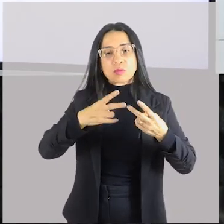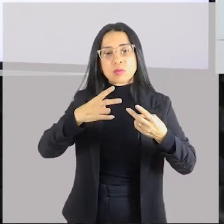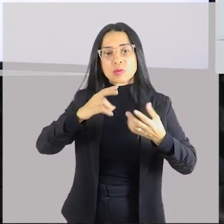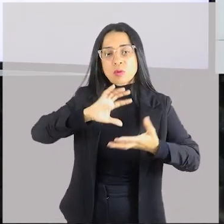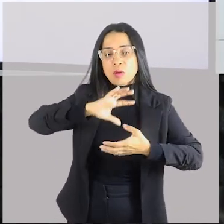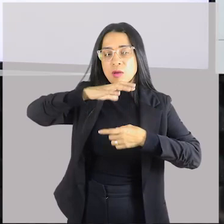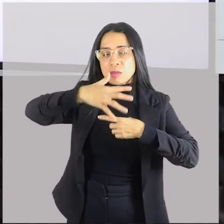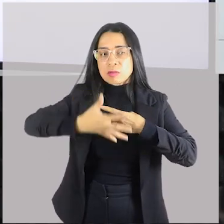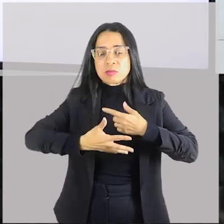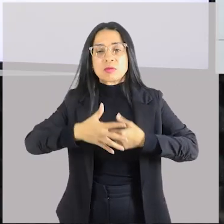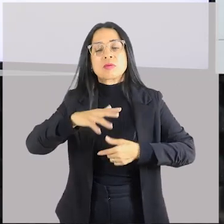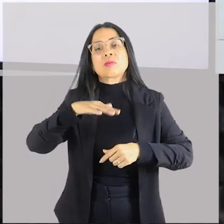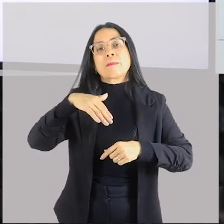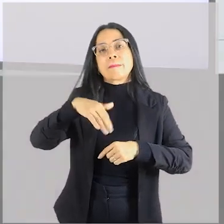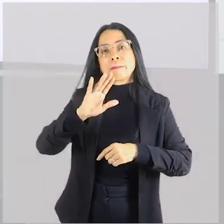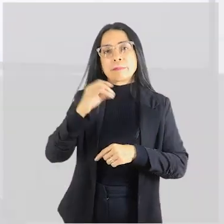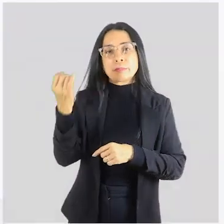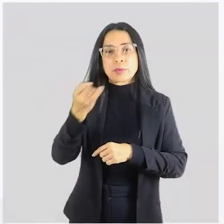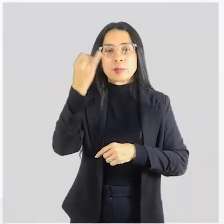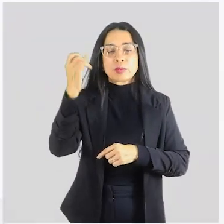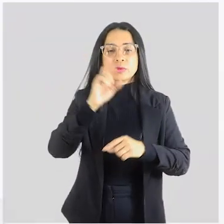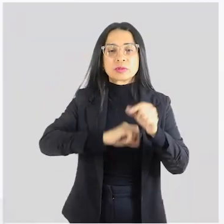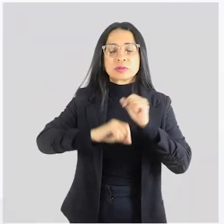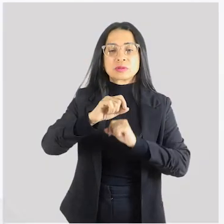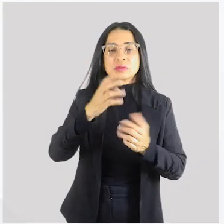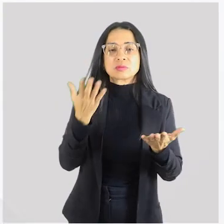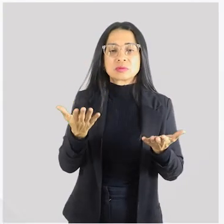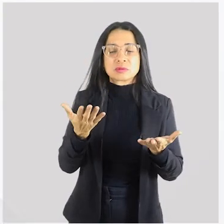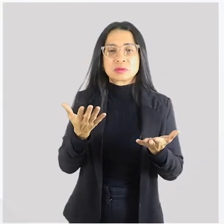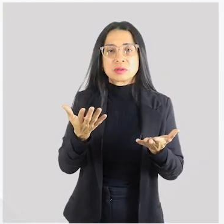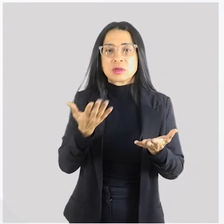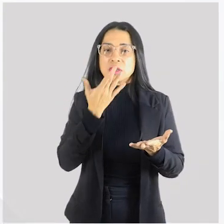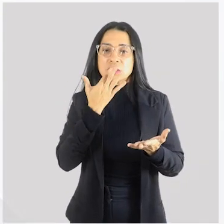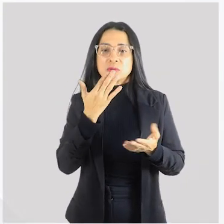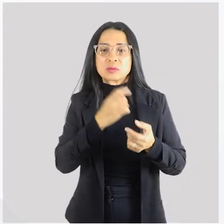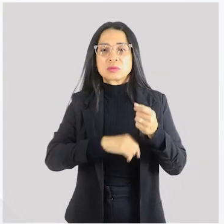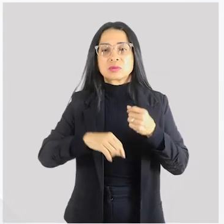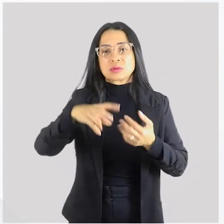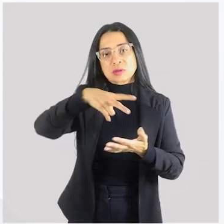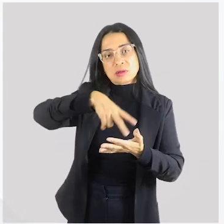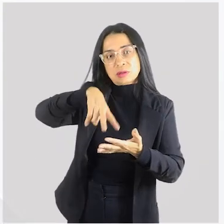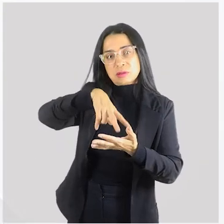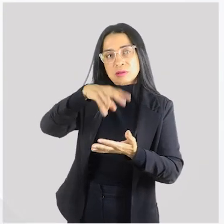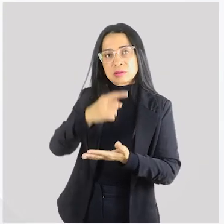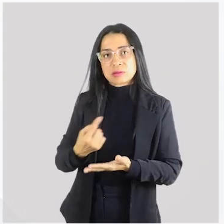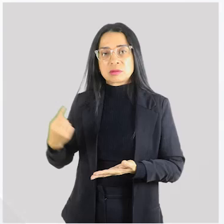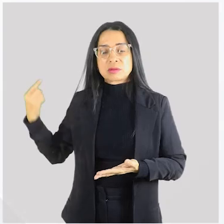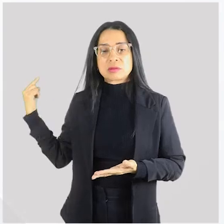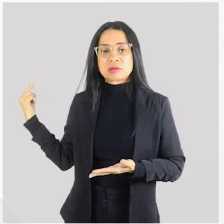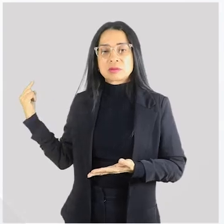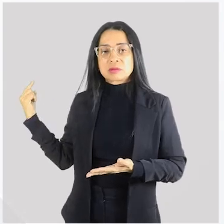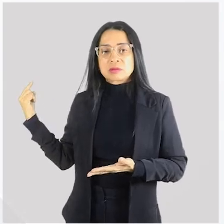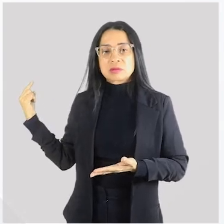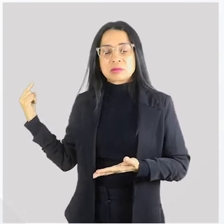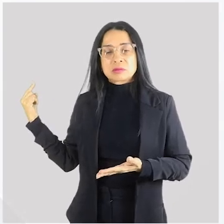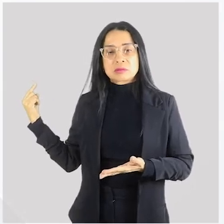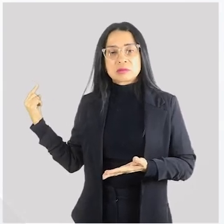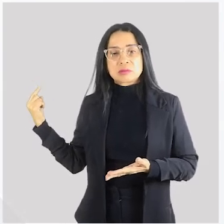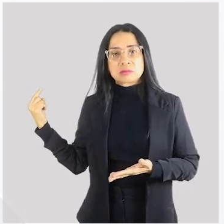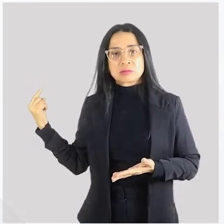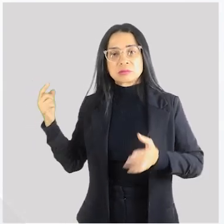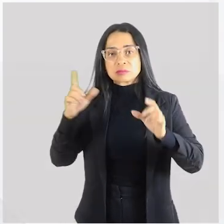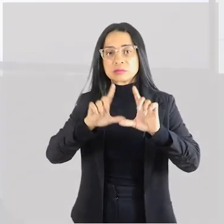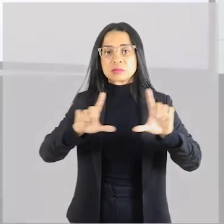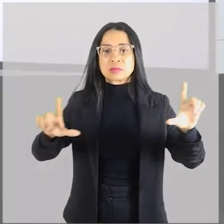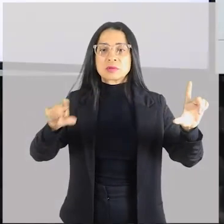importante eram as cores a dança de hry matice né é um exemplo disso e nessa obra